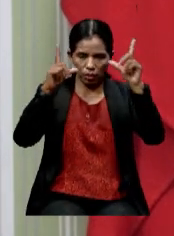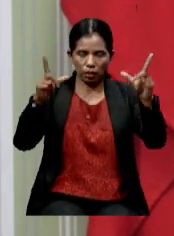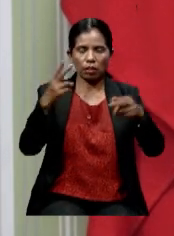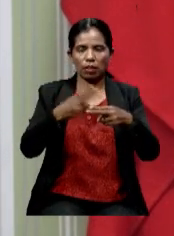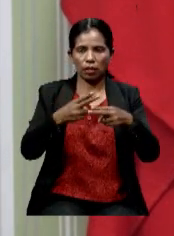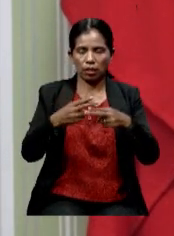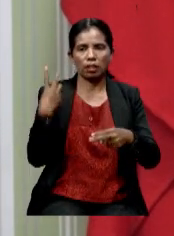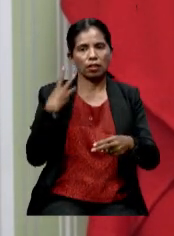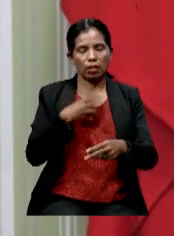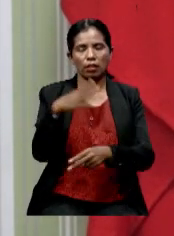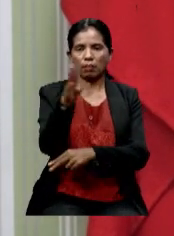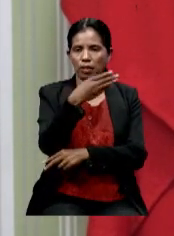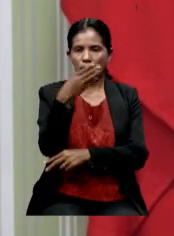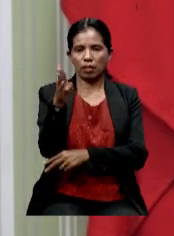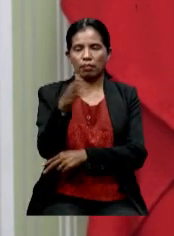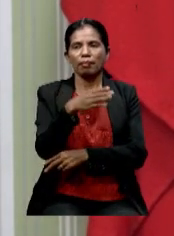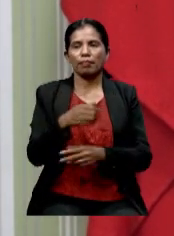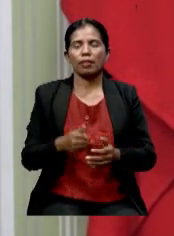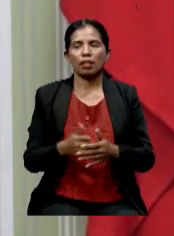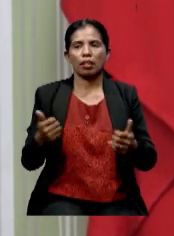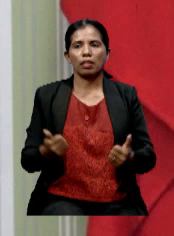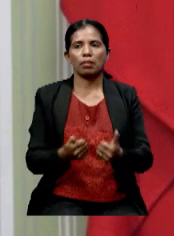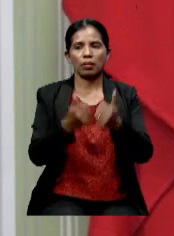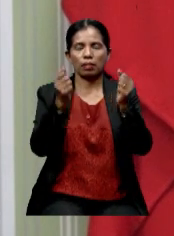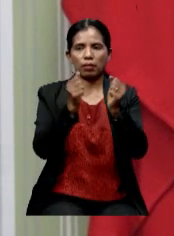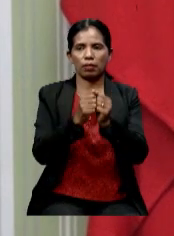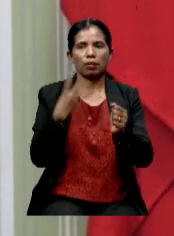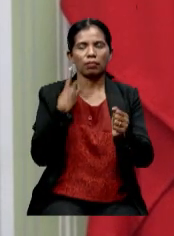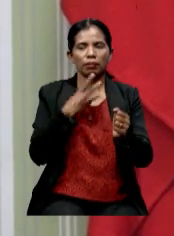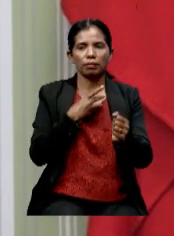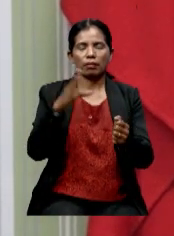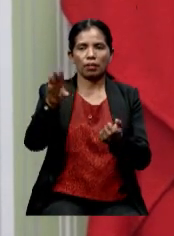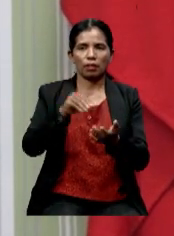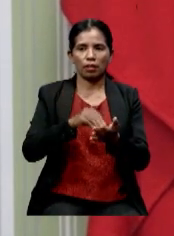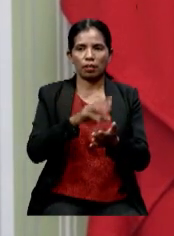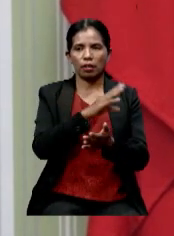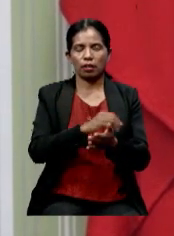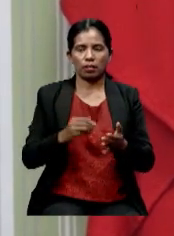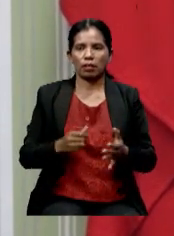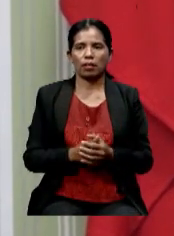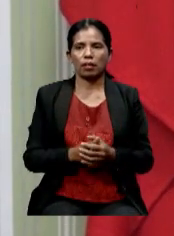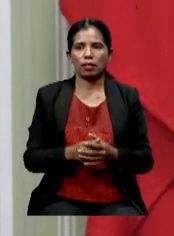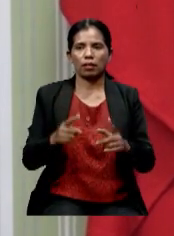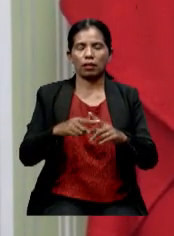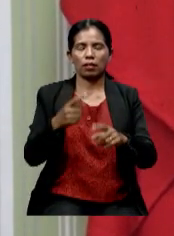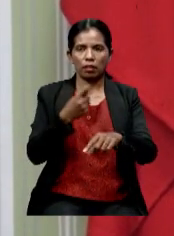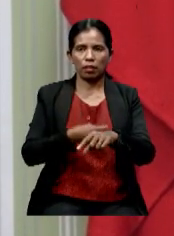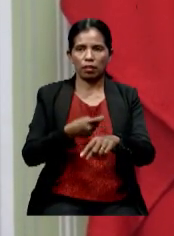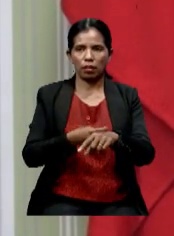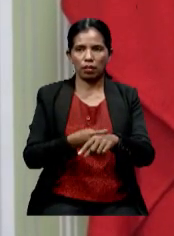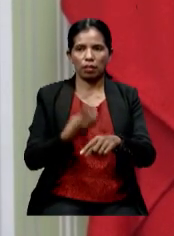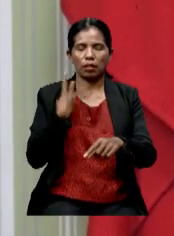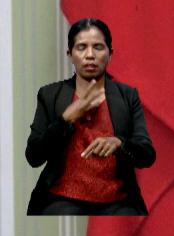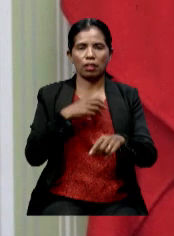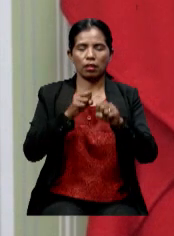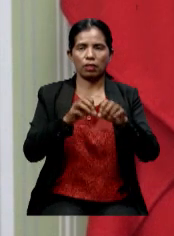las. Ia di sportu hamutu ko federasan sira ame asumi no simu de satu ia kata. To ona tempo atu ita